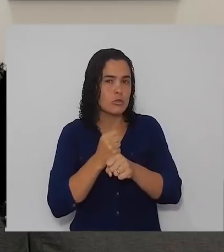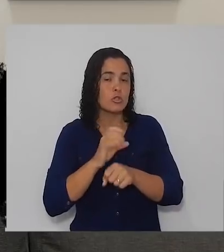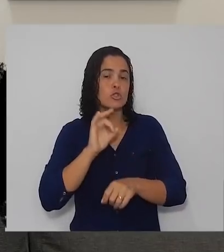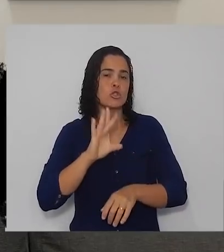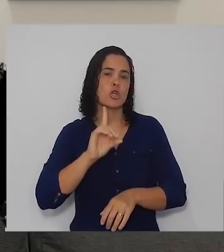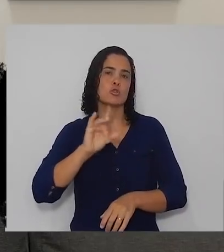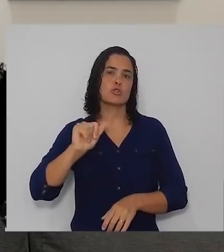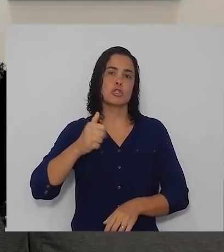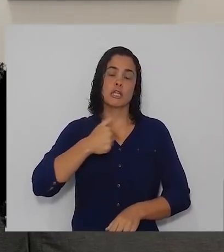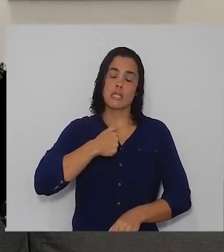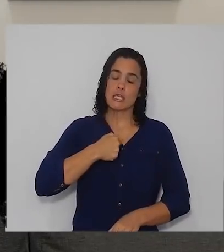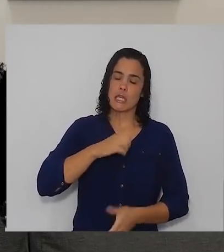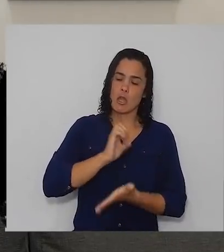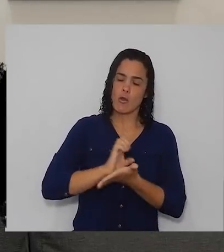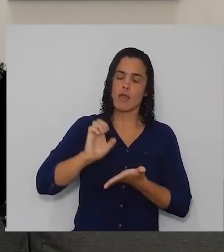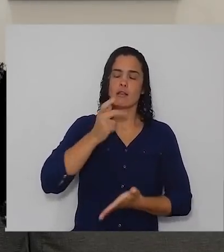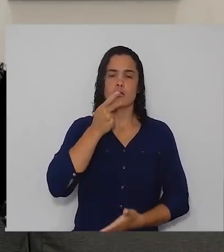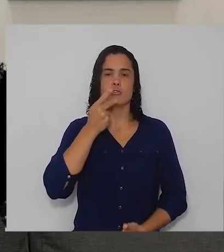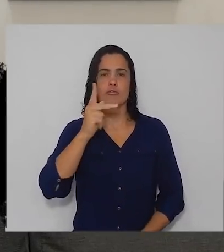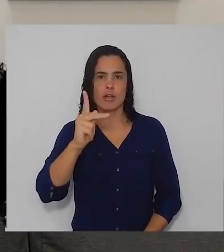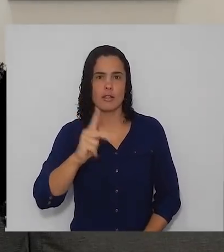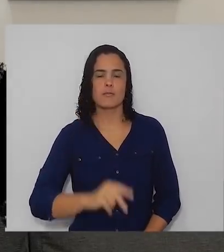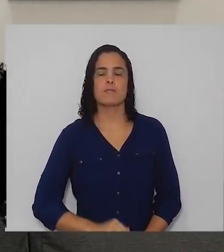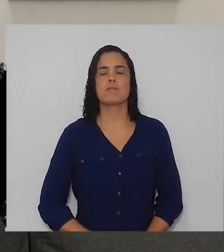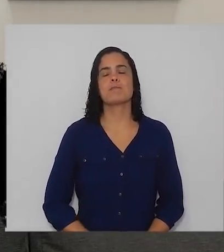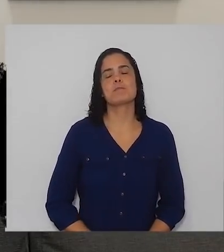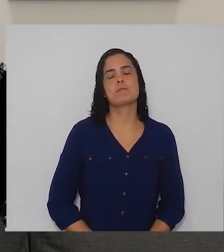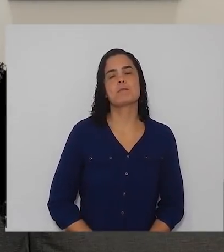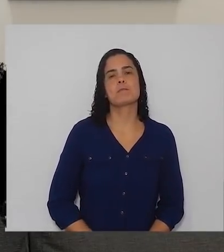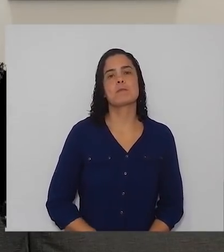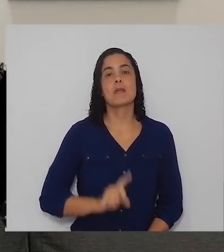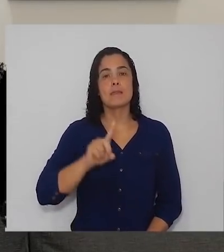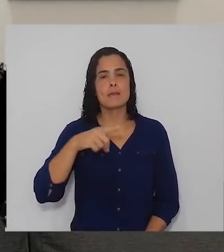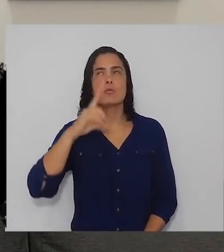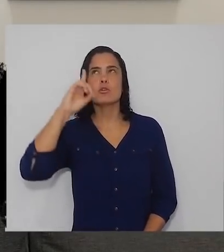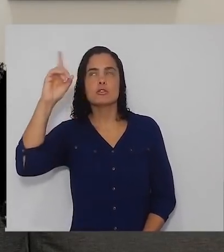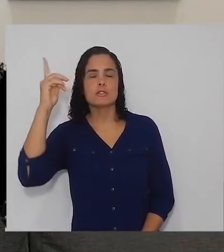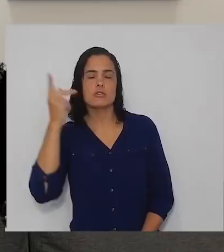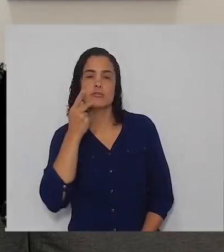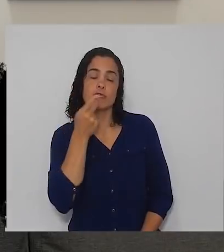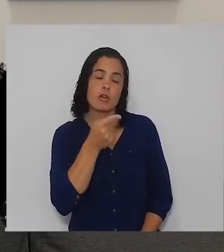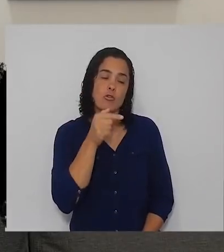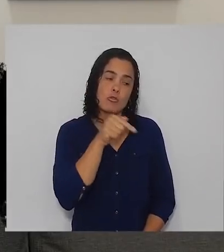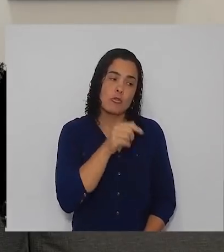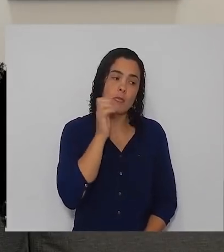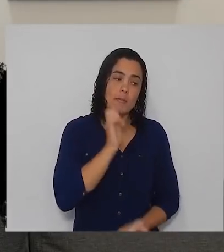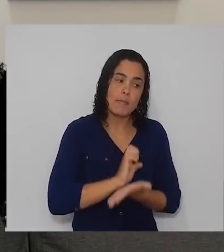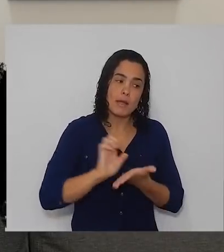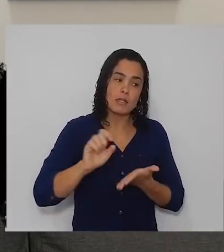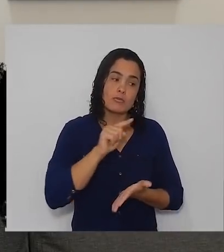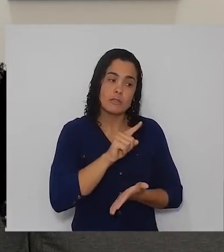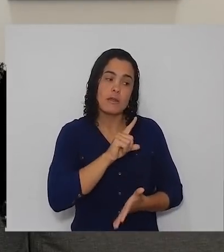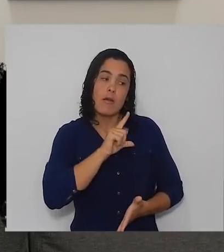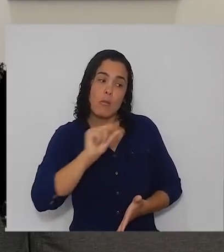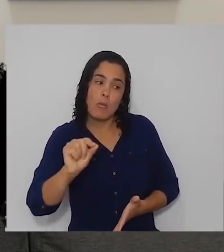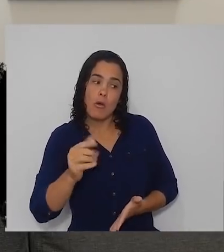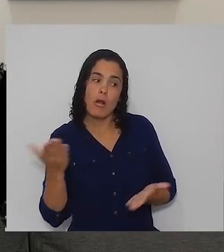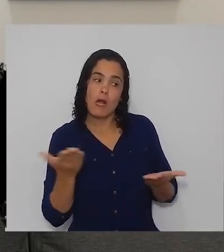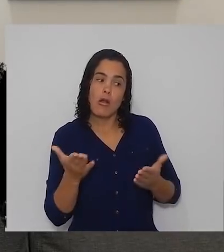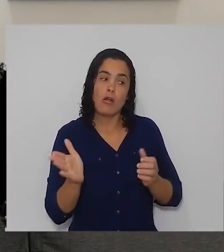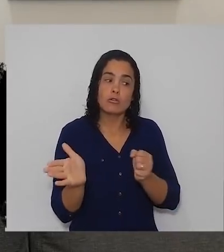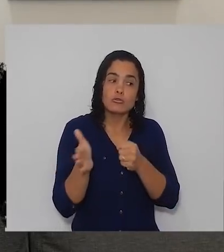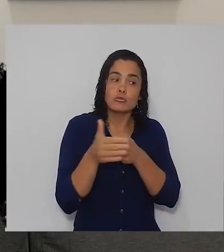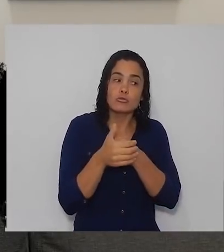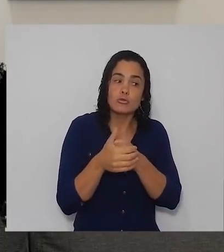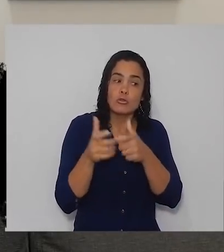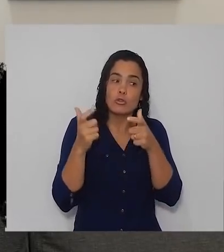disser. Então a palavra do Senhor veio a Elias dizendo, saia daqui, vá para o leste e esconda-se junto ao ribeiro de